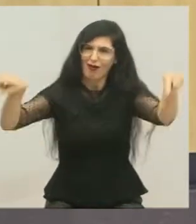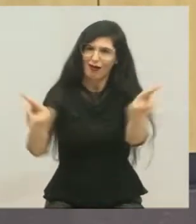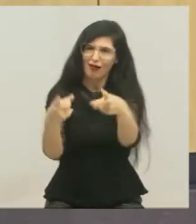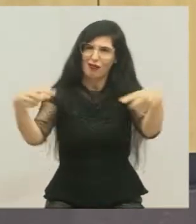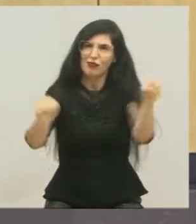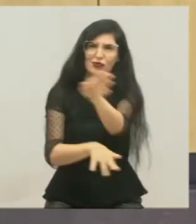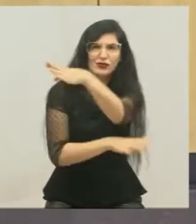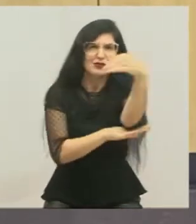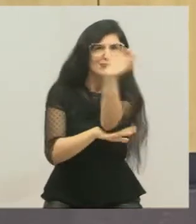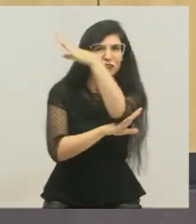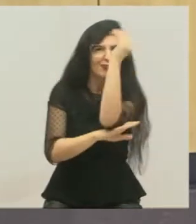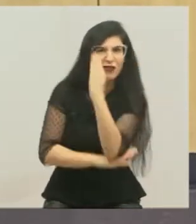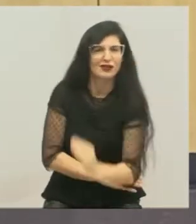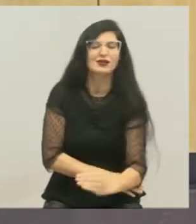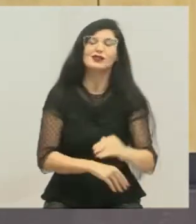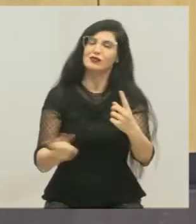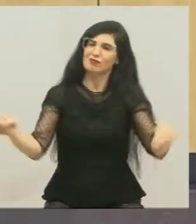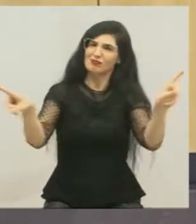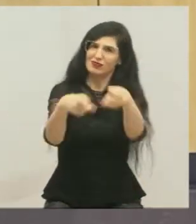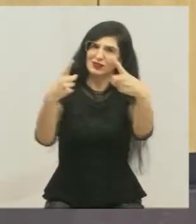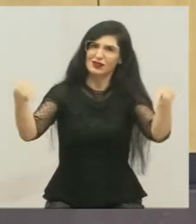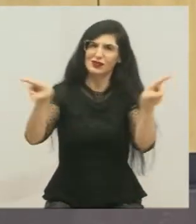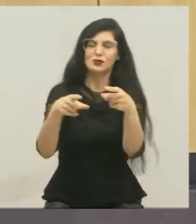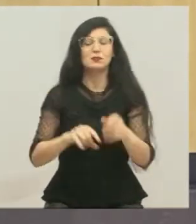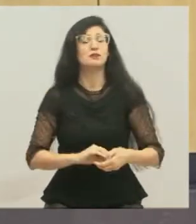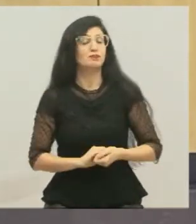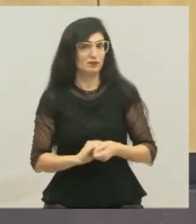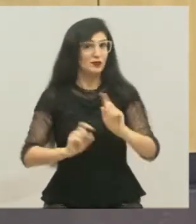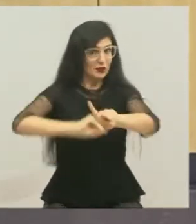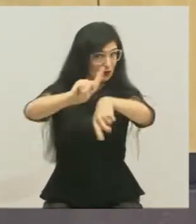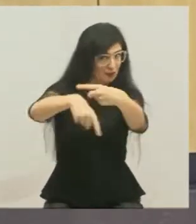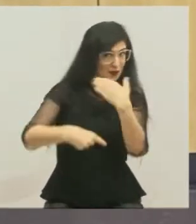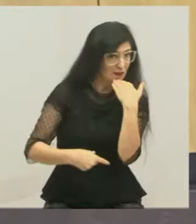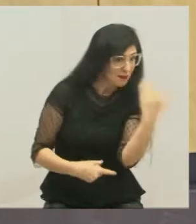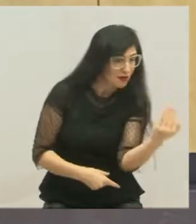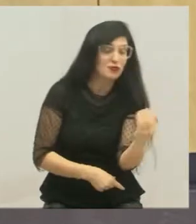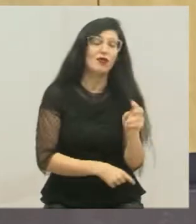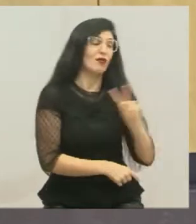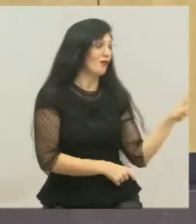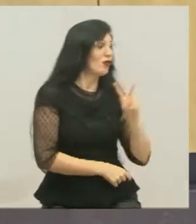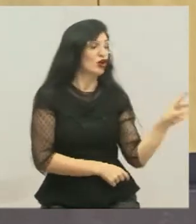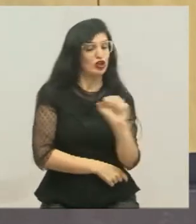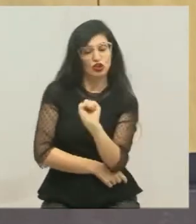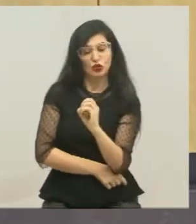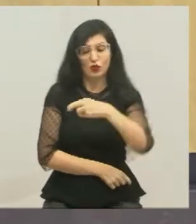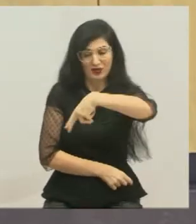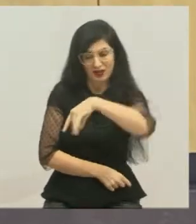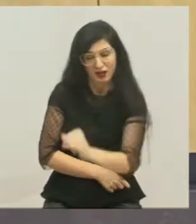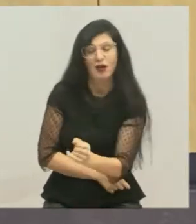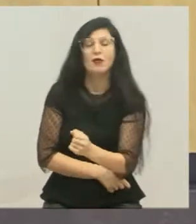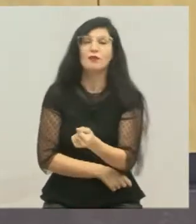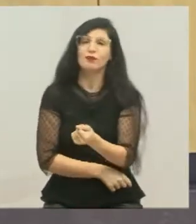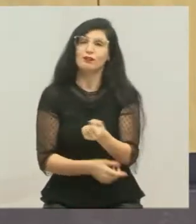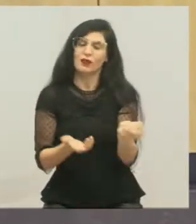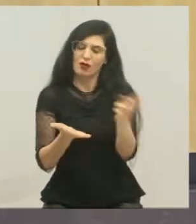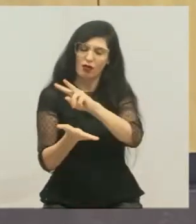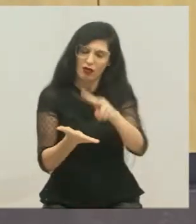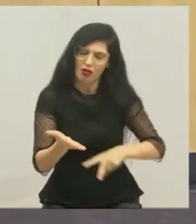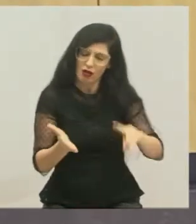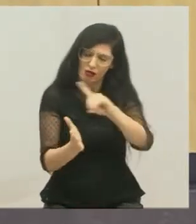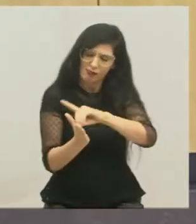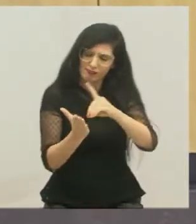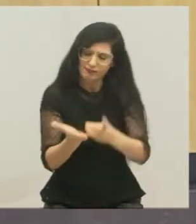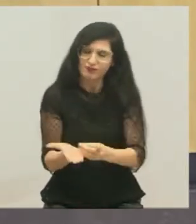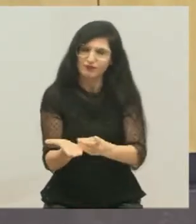hino nacional brasileiro. Logo após, por gentileza, peço à vereadora Sônia Patas da Amizade que proceda à leitura